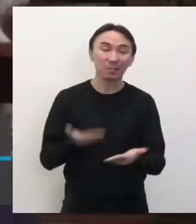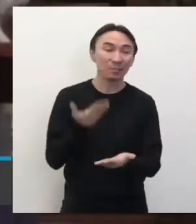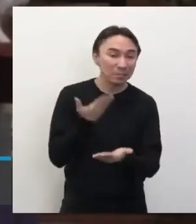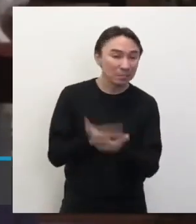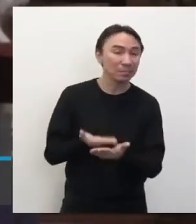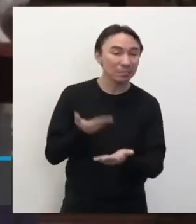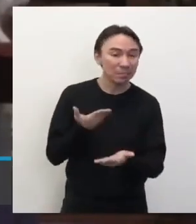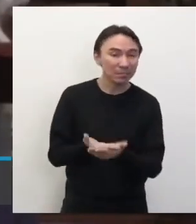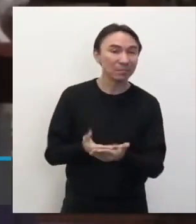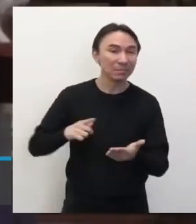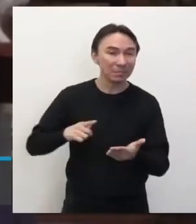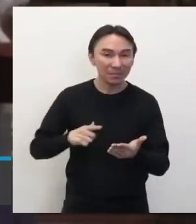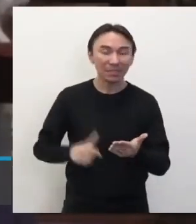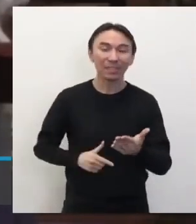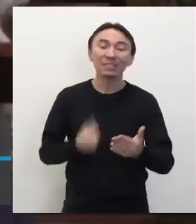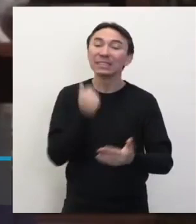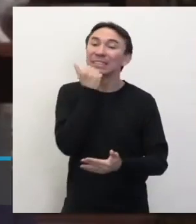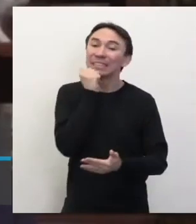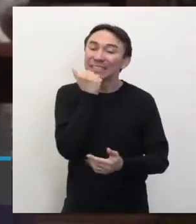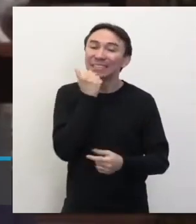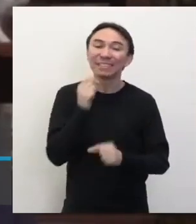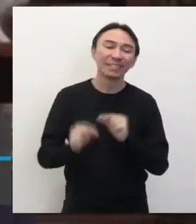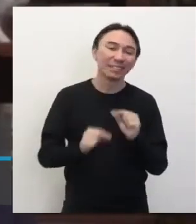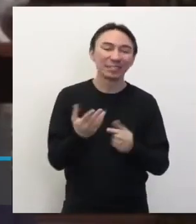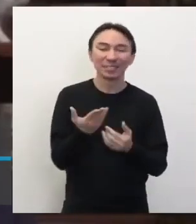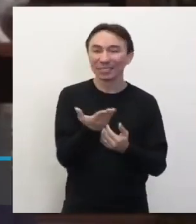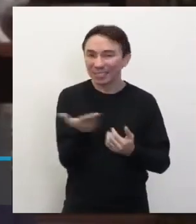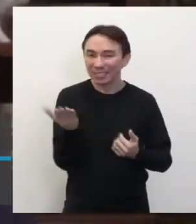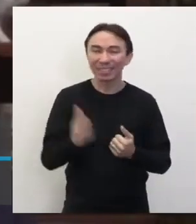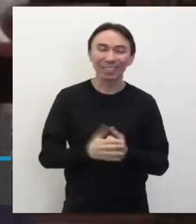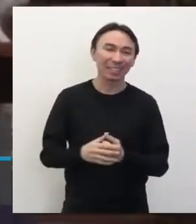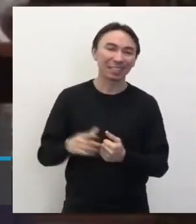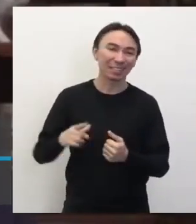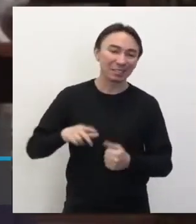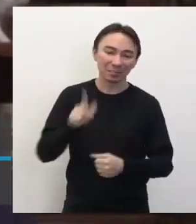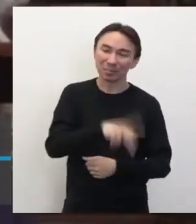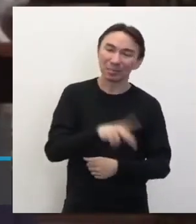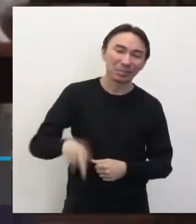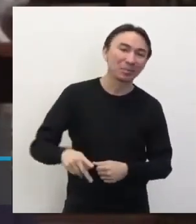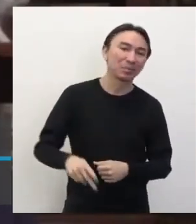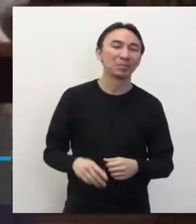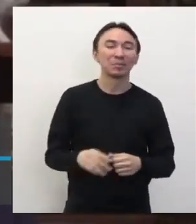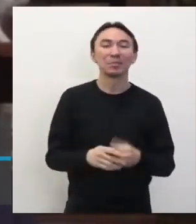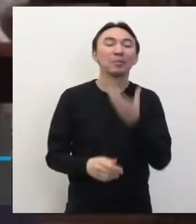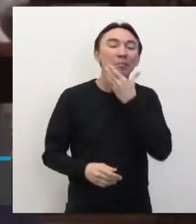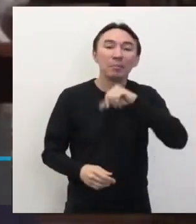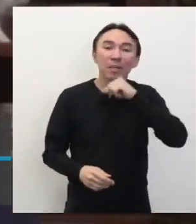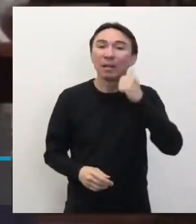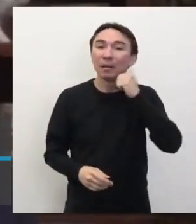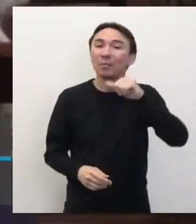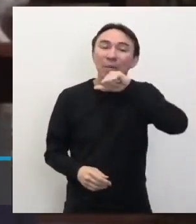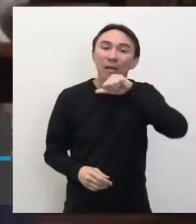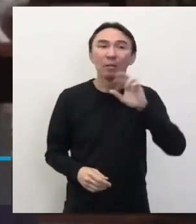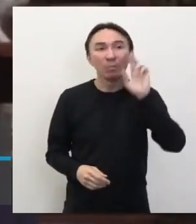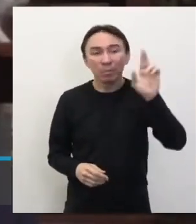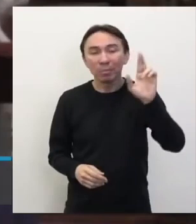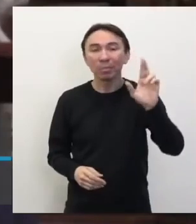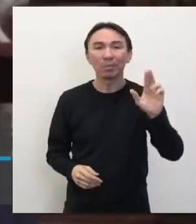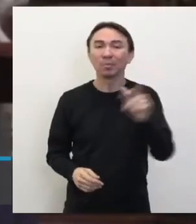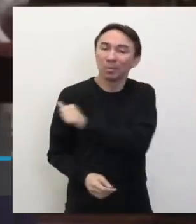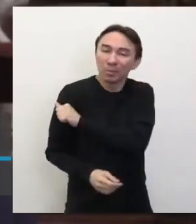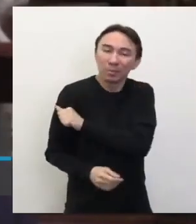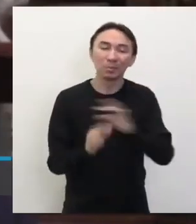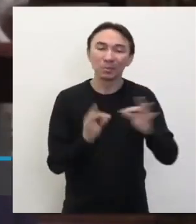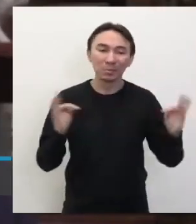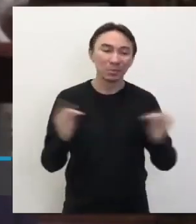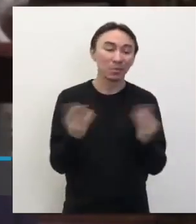de ciências, né? Para você, bom dia, professor, responsável, pai, aluno. Hoje a aula vai estar super legal, vai